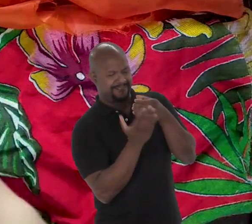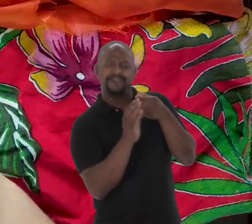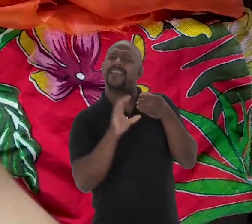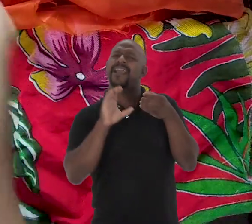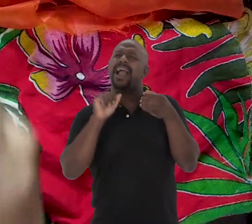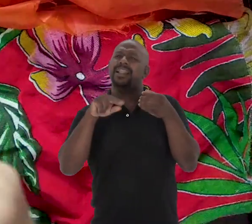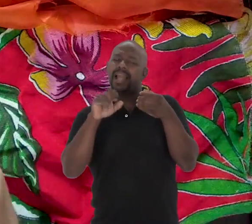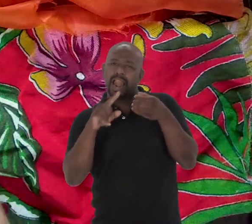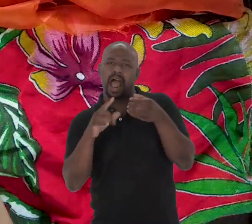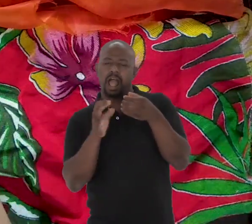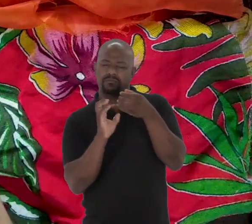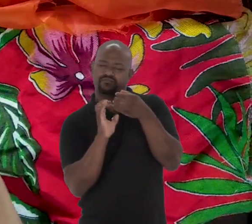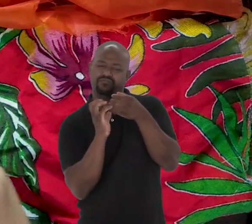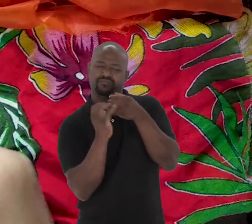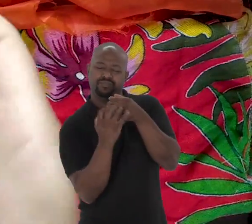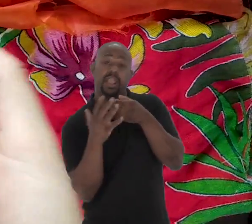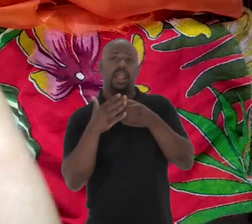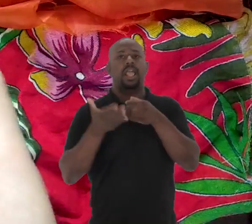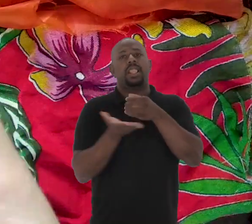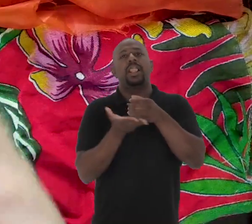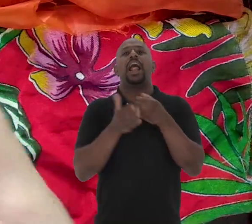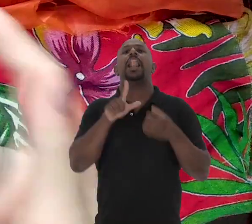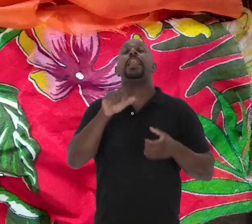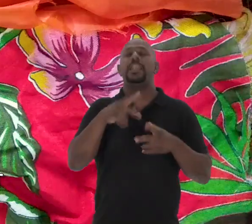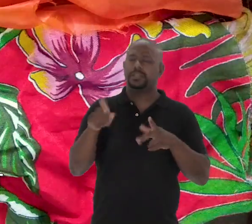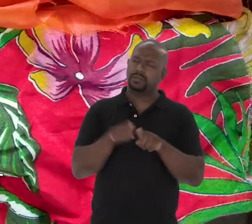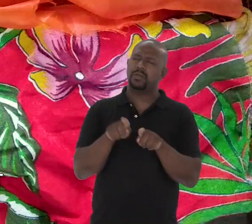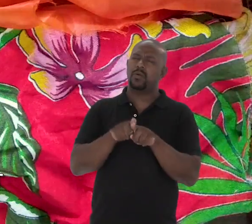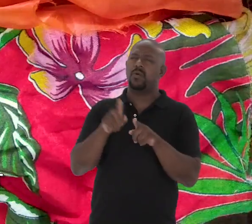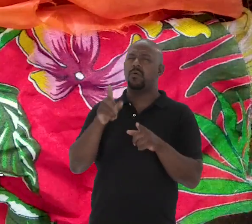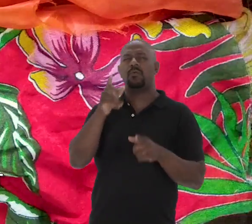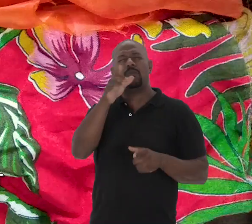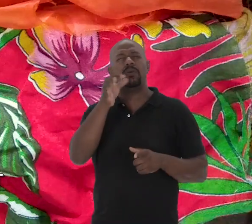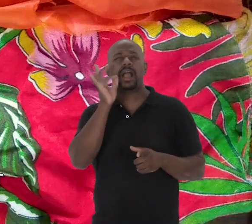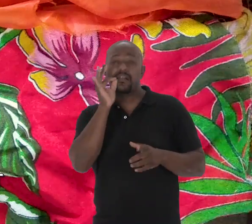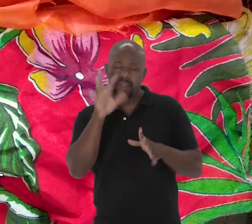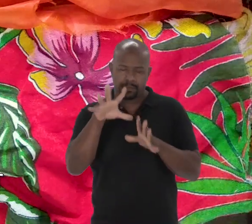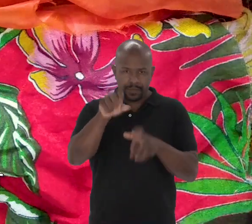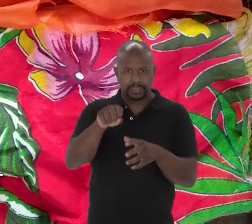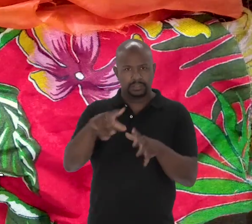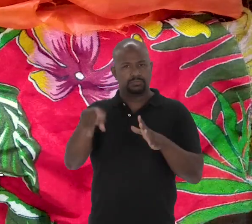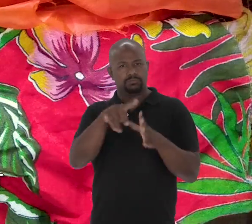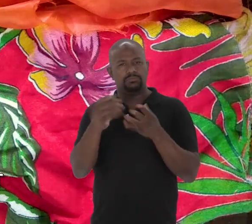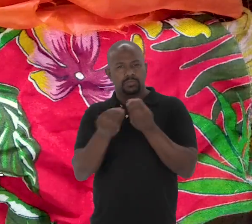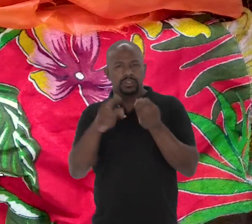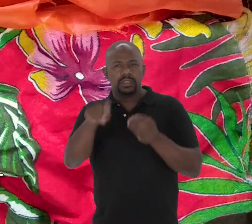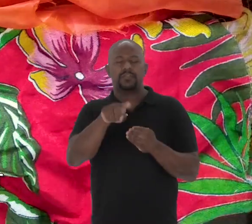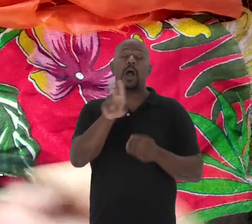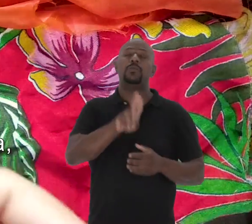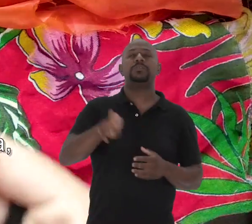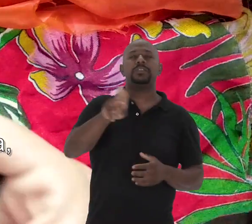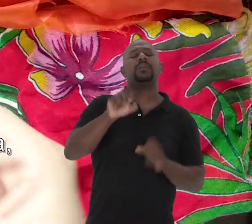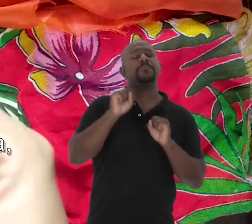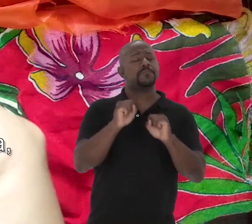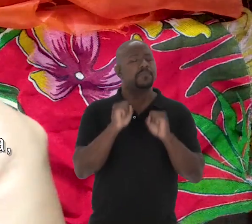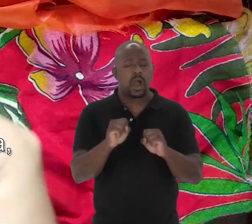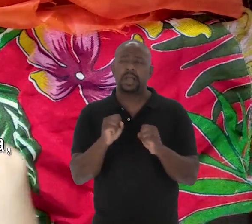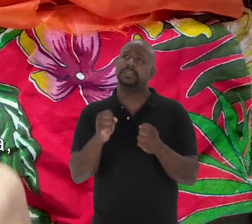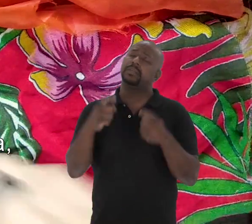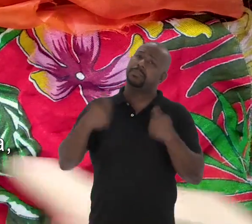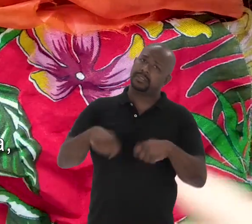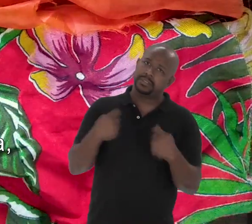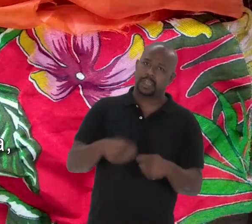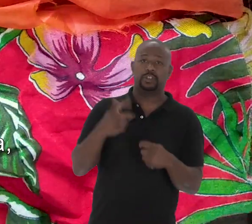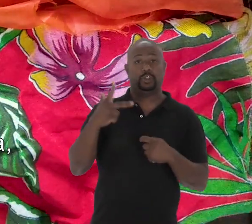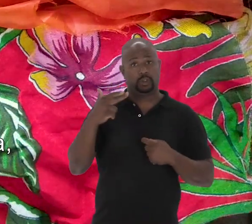canelada e o fundo liso. E aí vamos testar ele hoje com café. Para prender o seu filtro na câmera que você vai usar, você pode